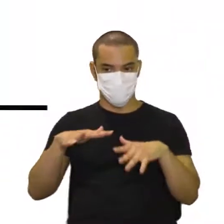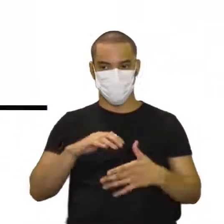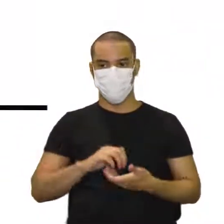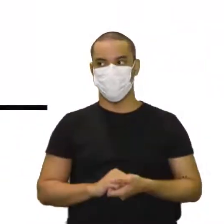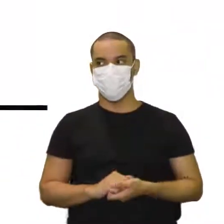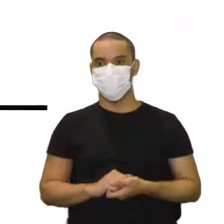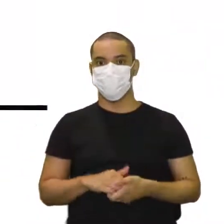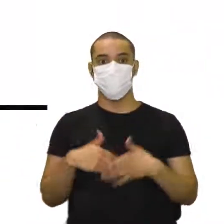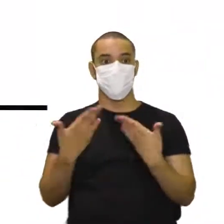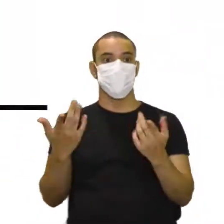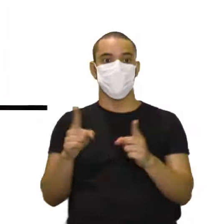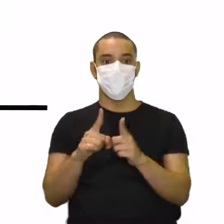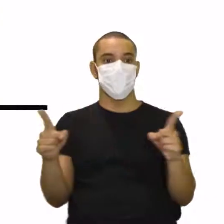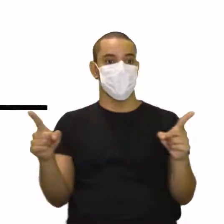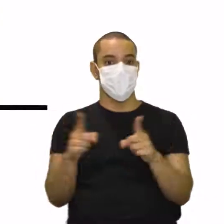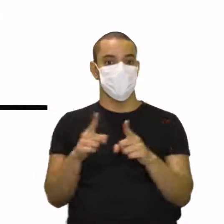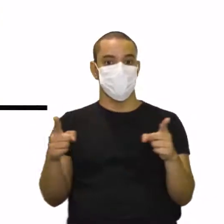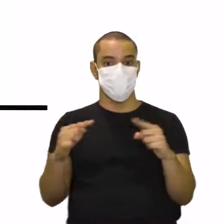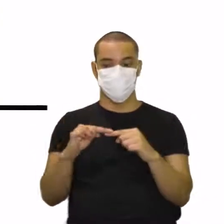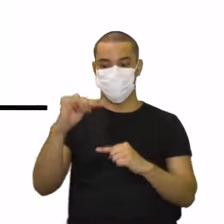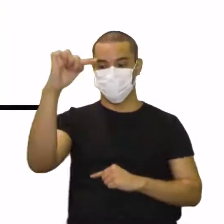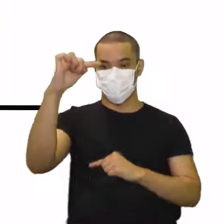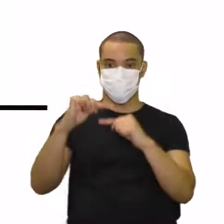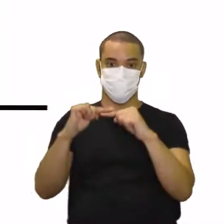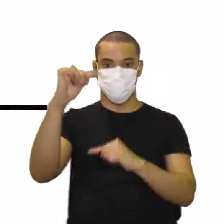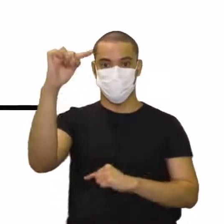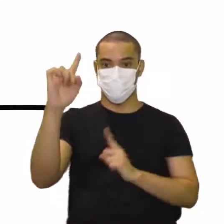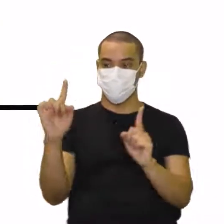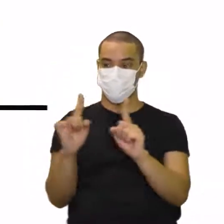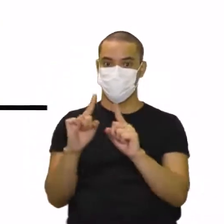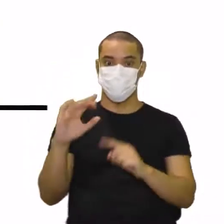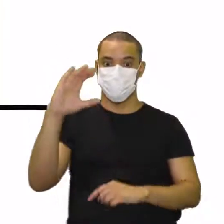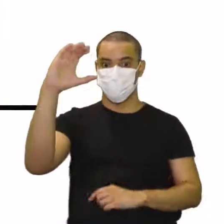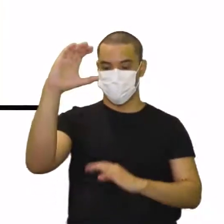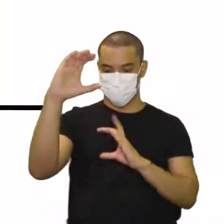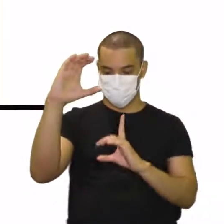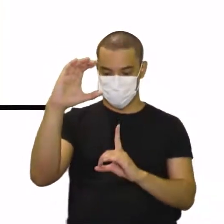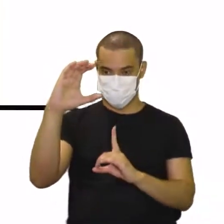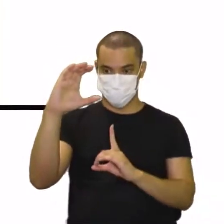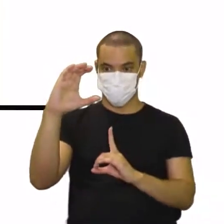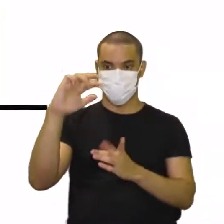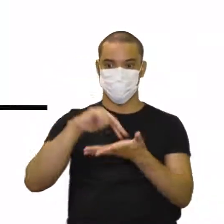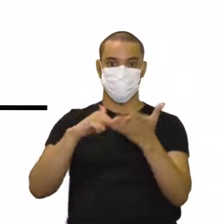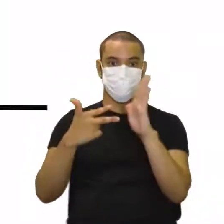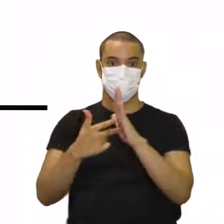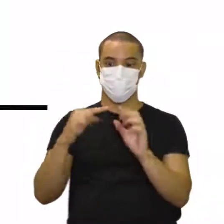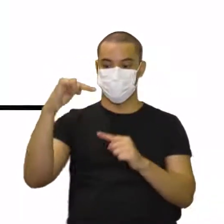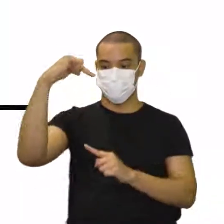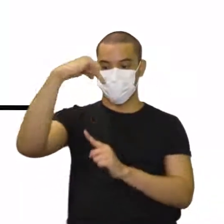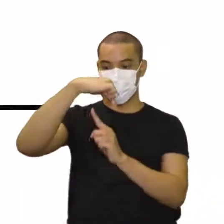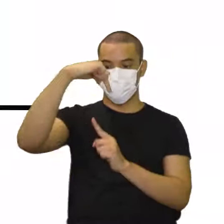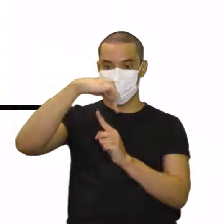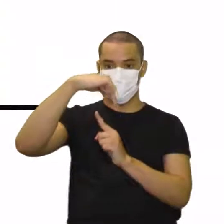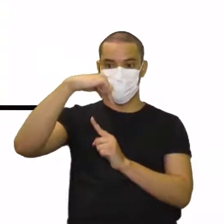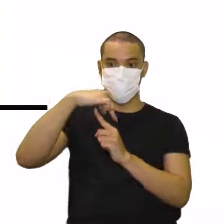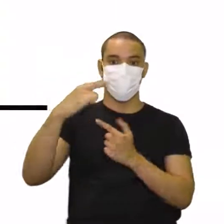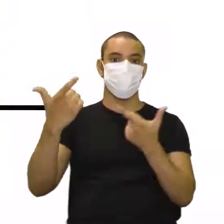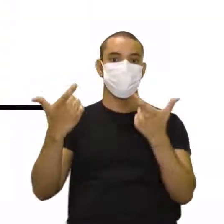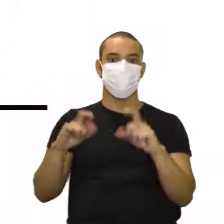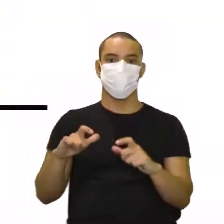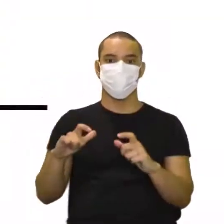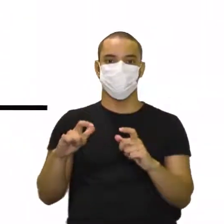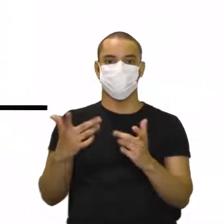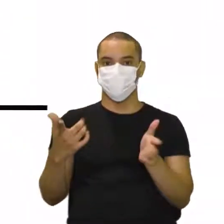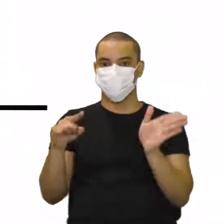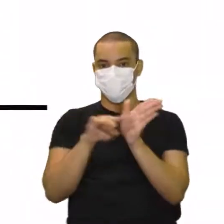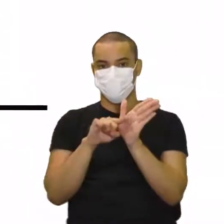O tamanho desta barra, né? As extremidades C e D aí, para representar os polos, né? Ah, onde estão as cargas